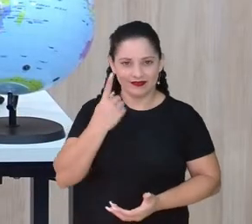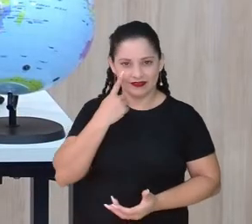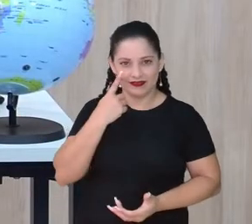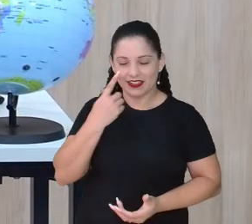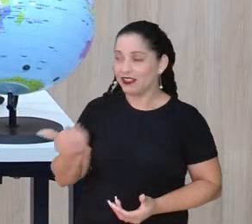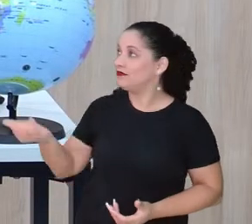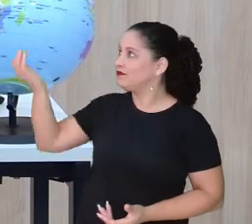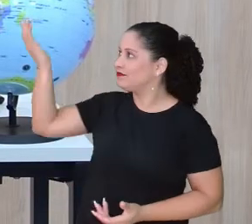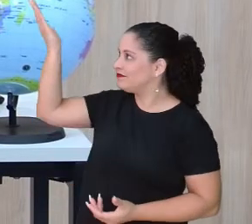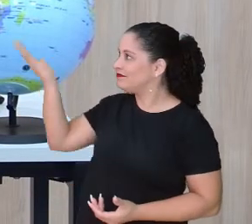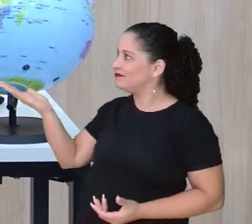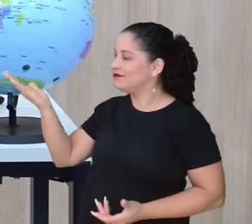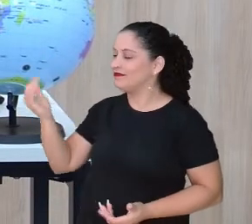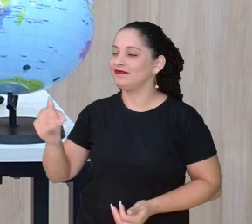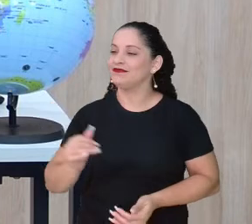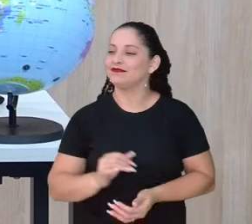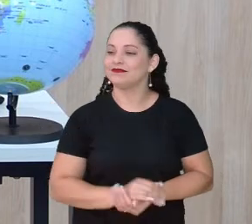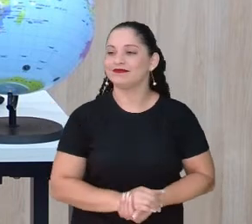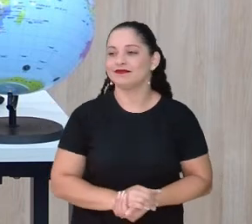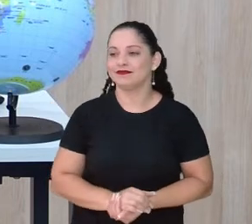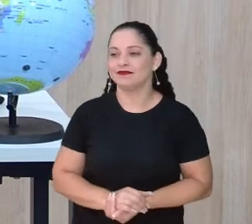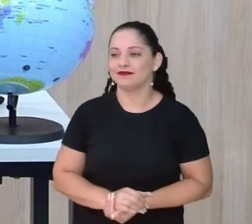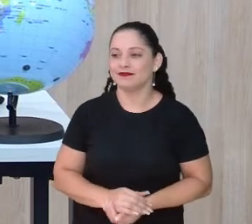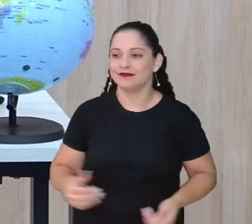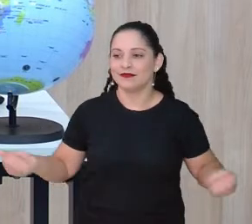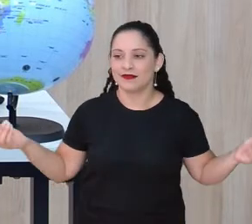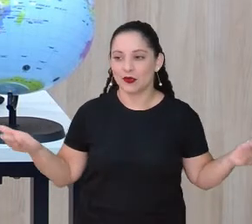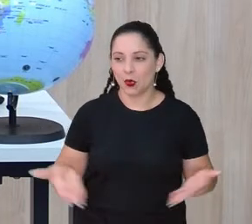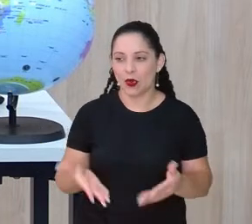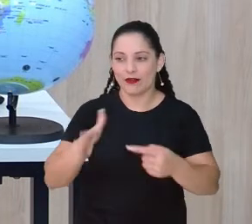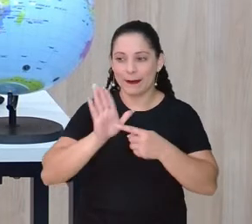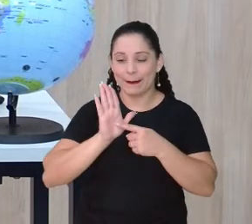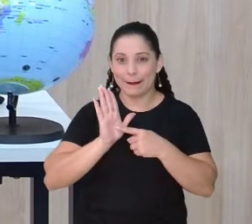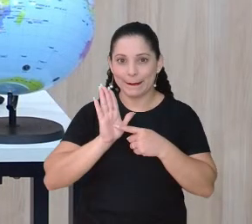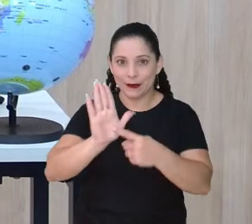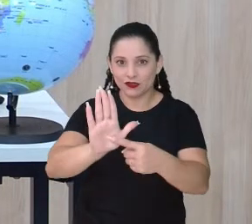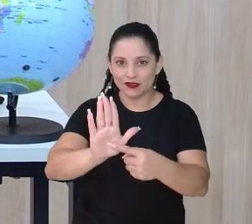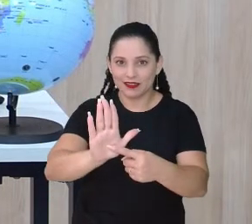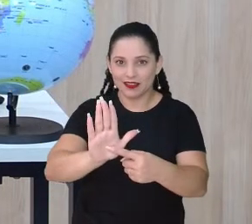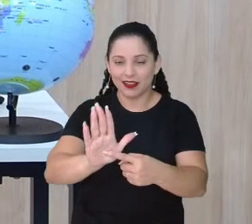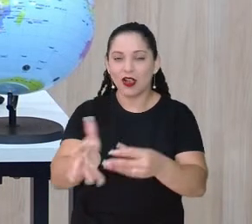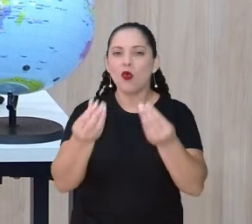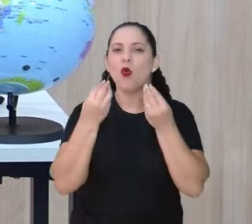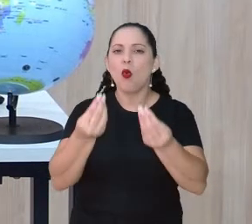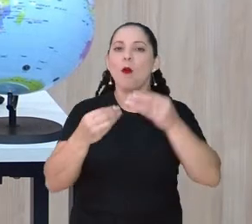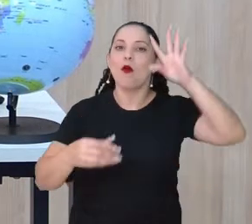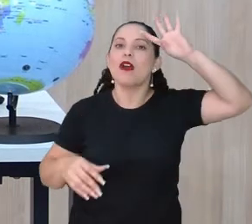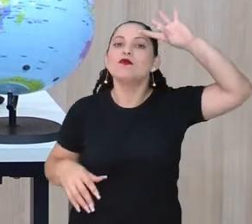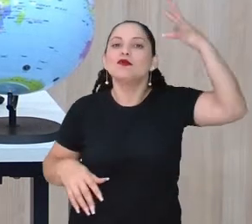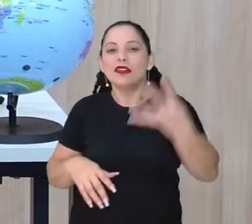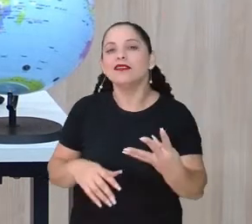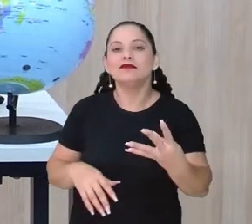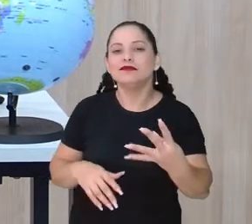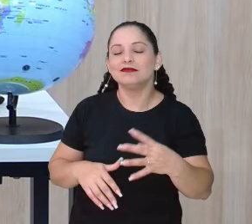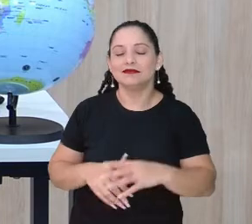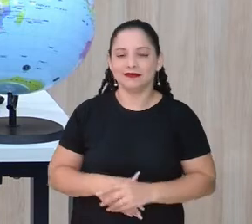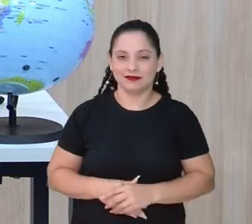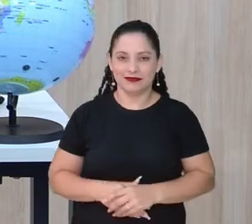estou mostrando a vocês, e vou trazer aqui uma representação. Olha aqui, pessoal.